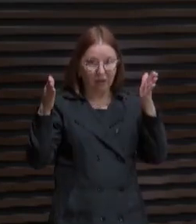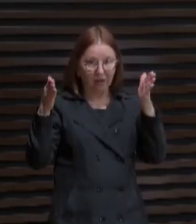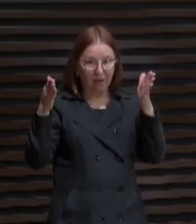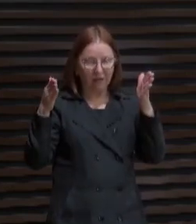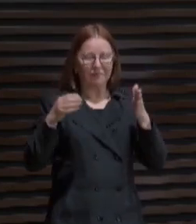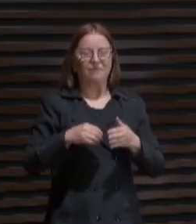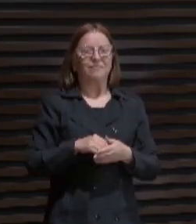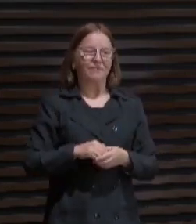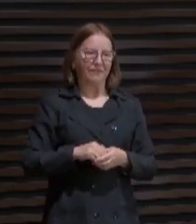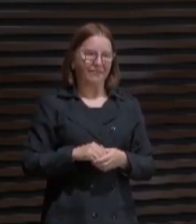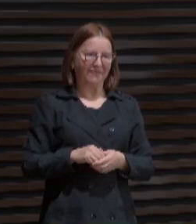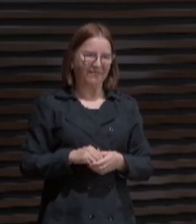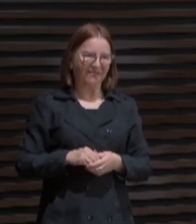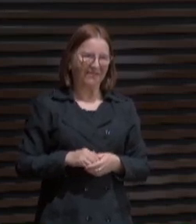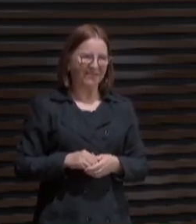Seguimos.